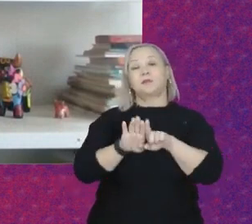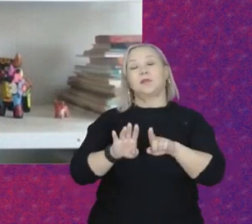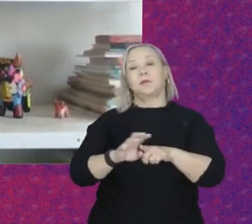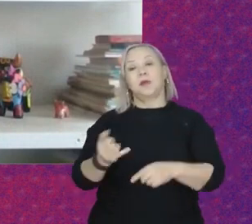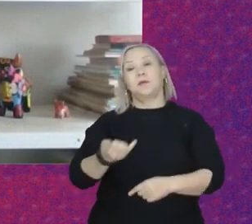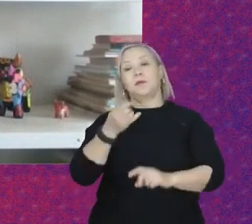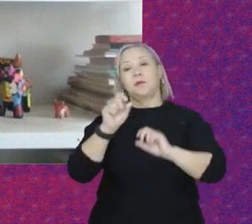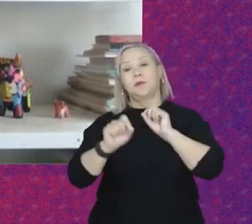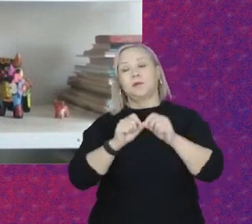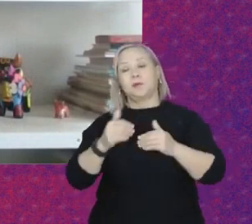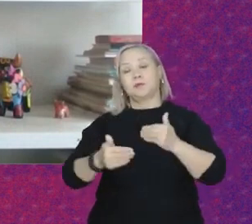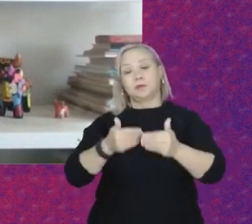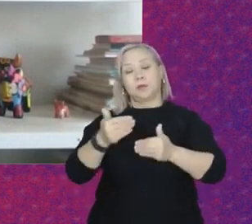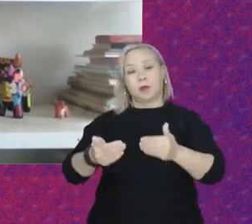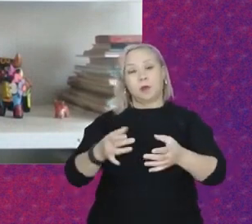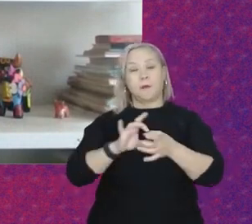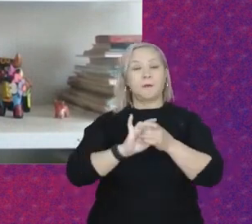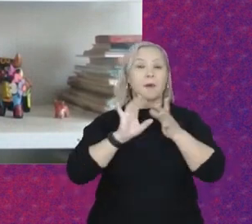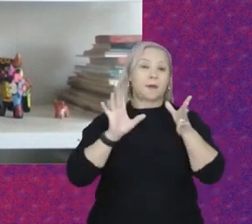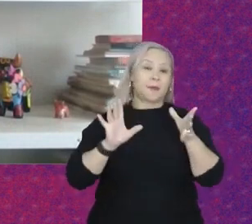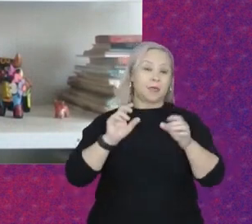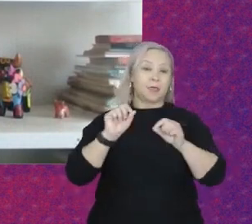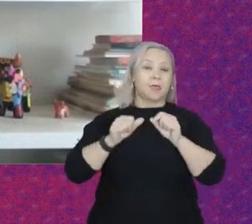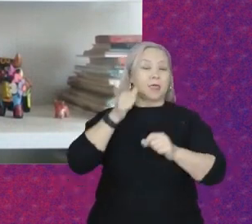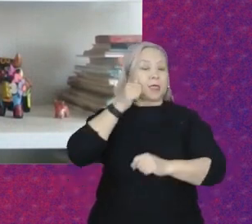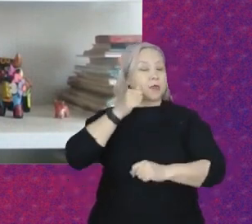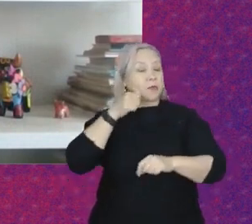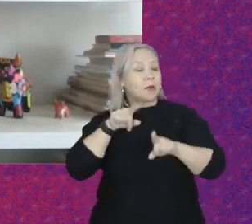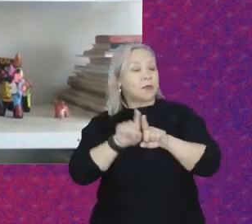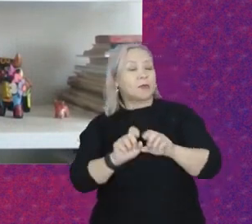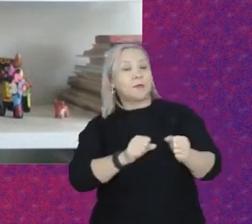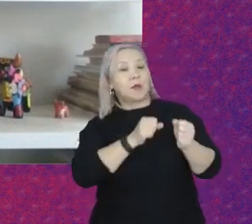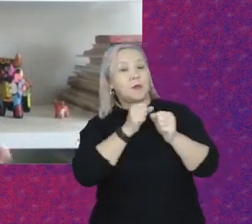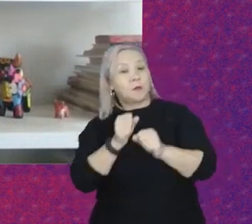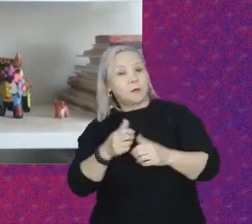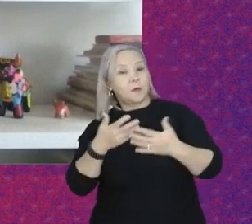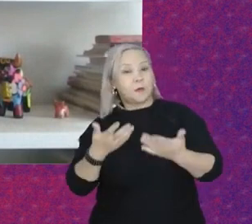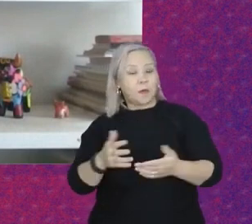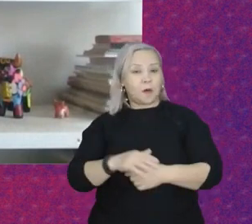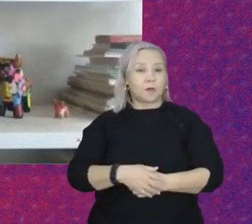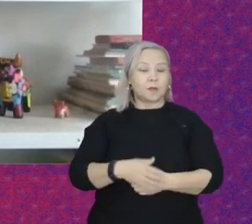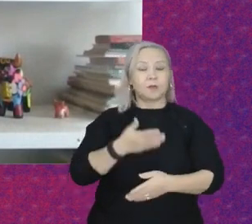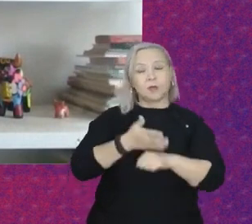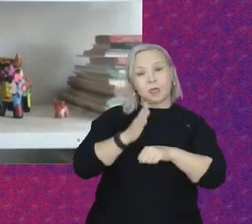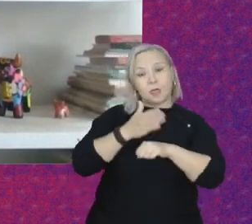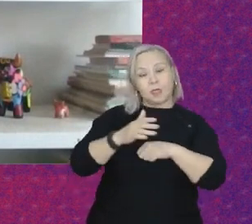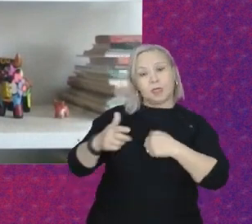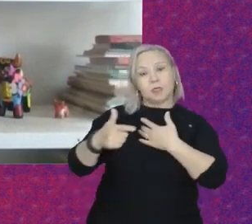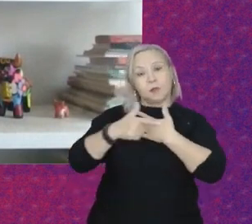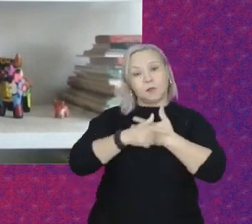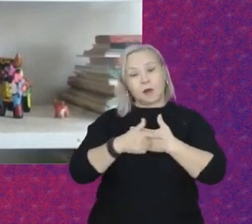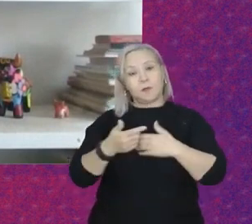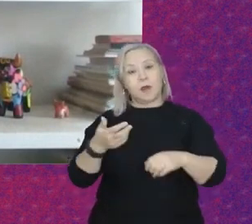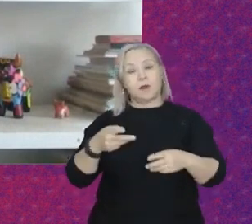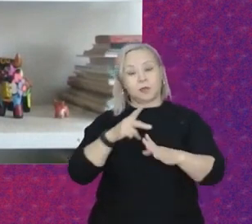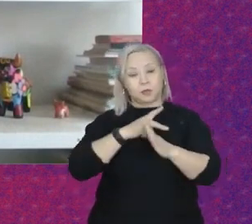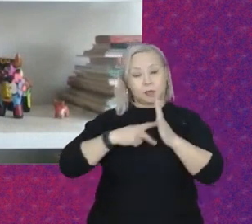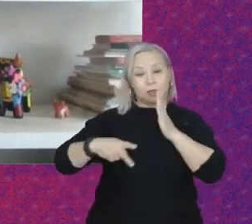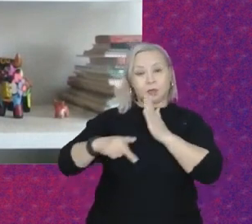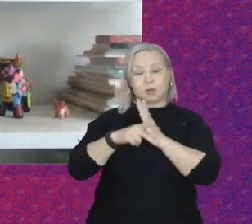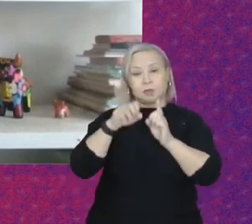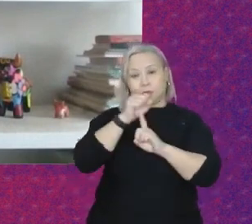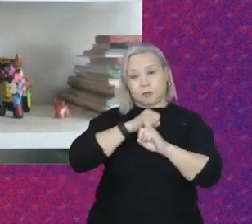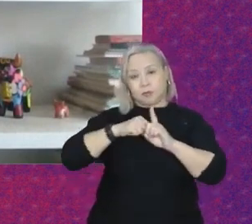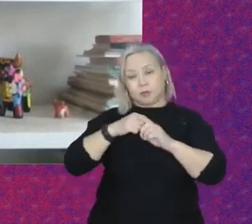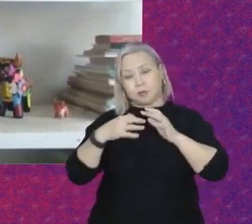que avança porque permite que as mulheres também possam exercer um papel de protagonismo na sociedade, tanto